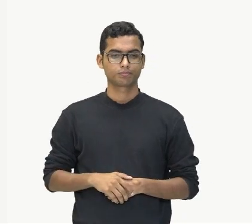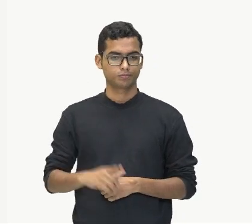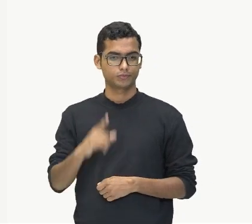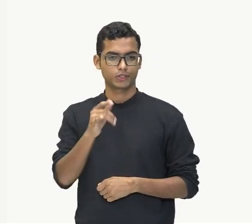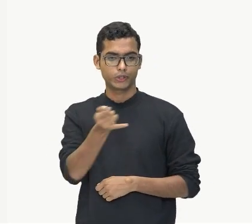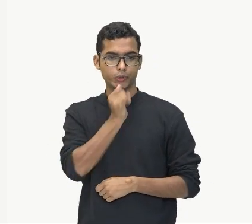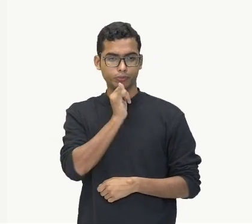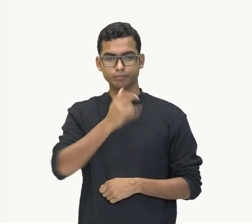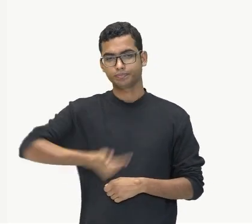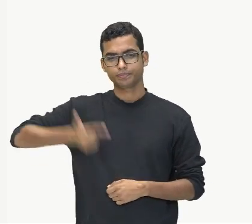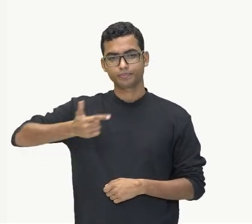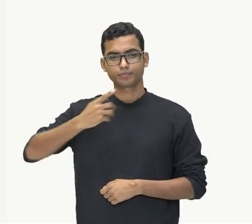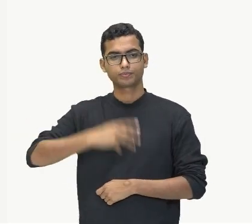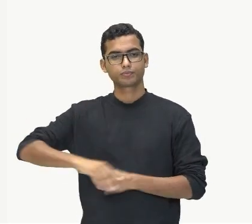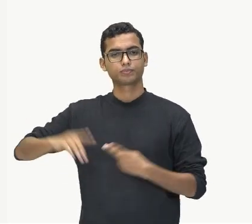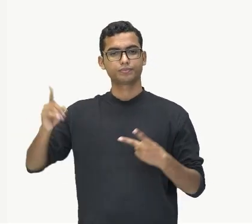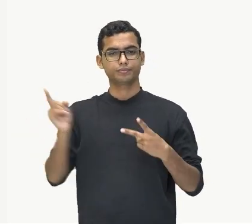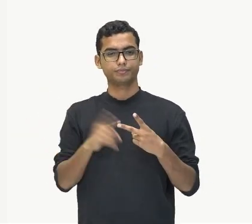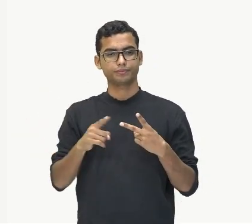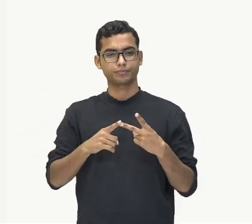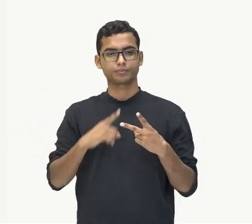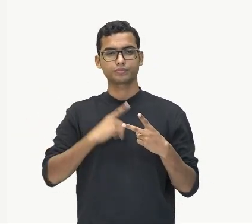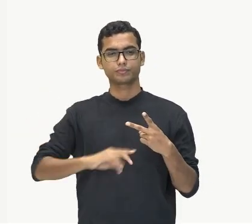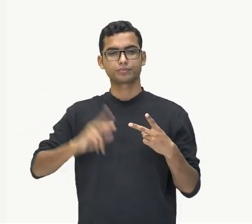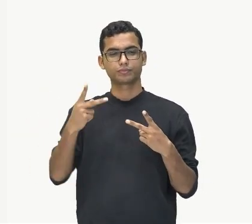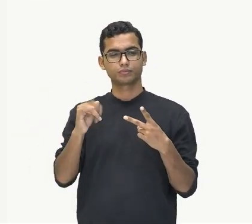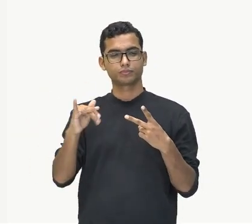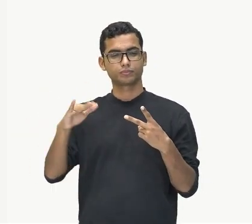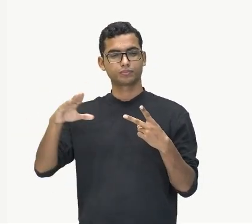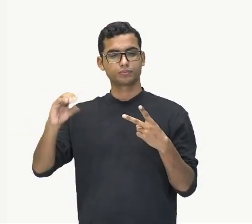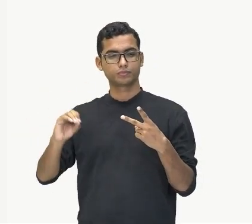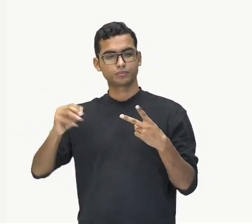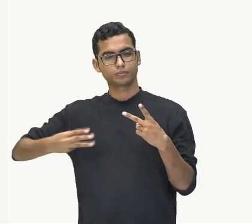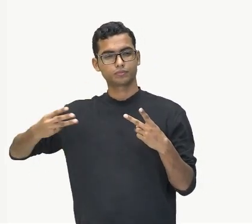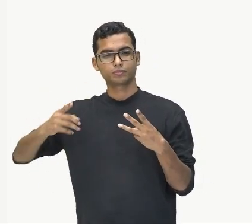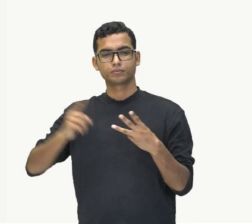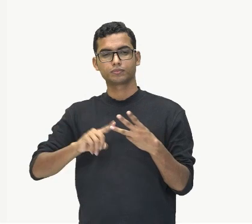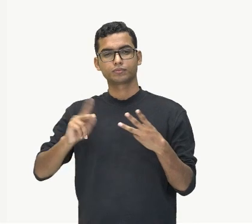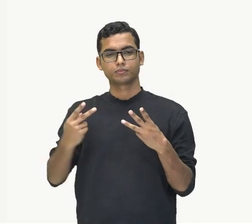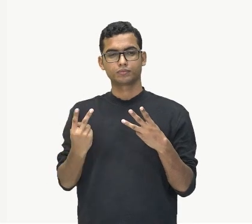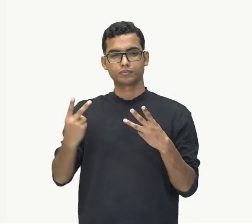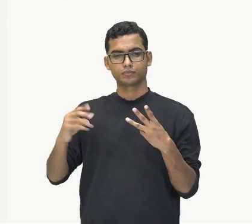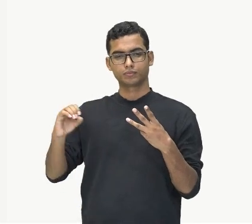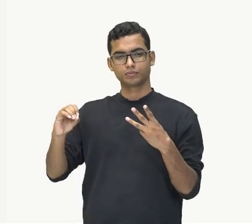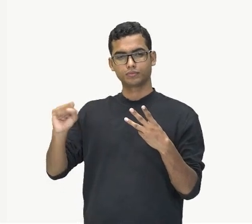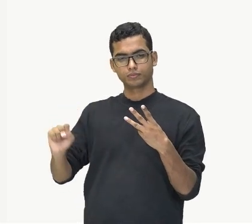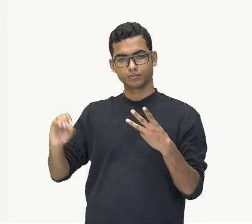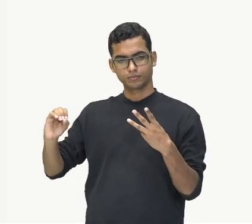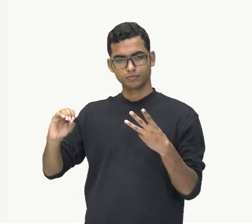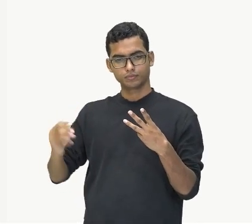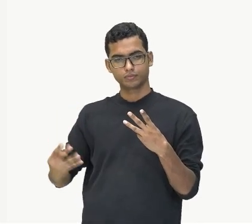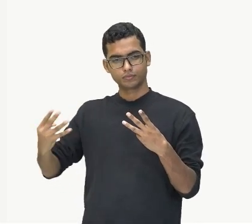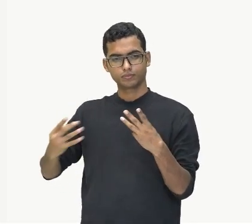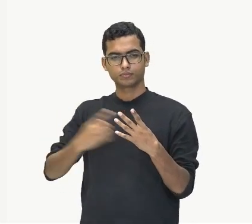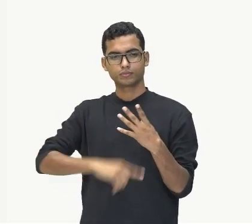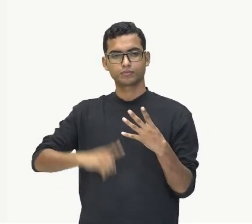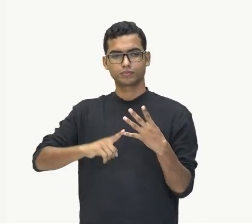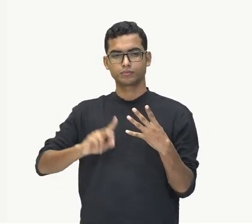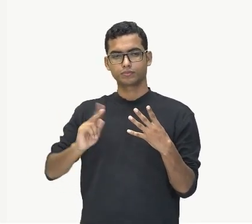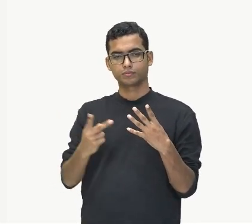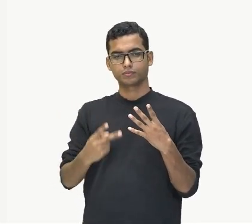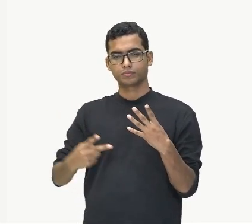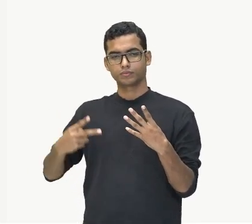você tem o ácido sulfúrico, você tem o ácido fosfórico, você tem o ácido